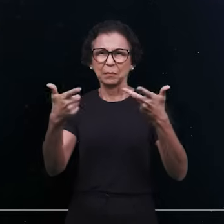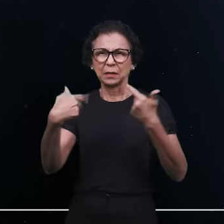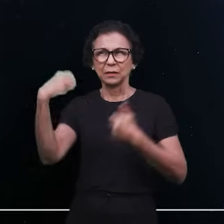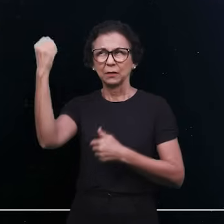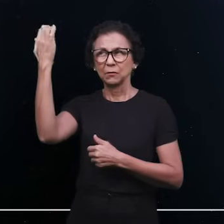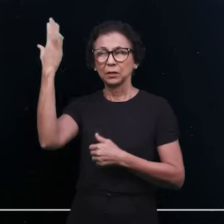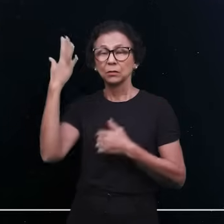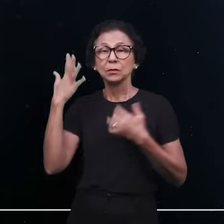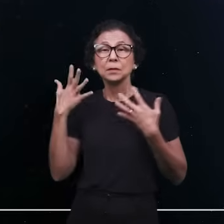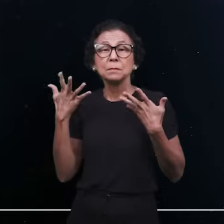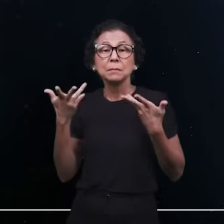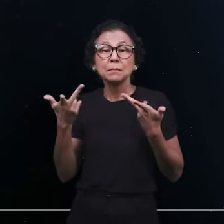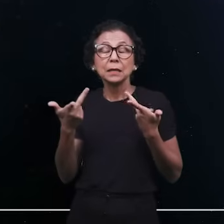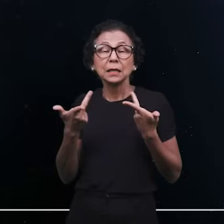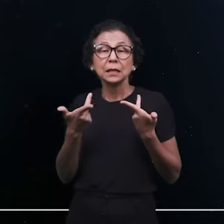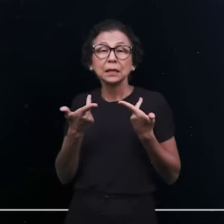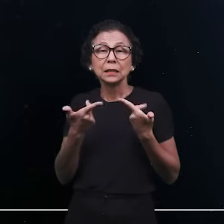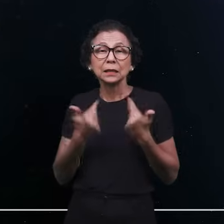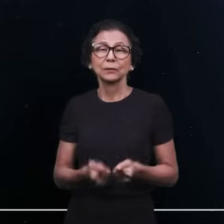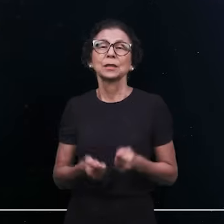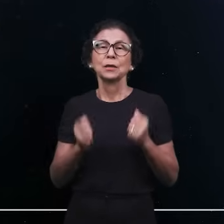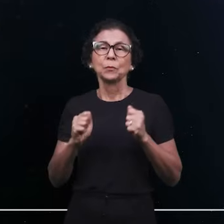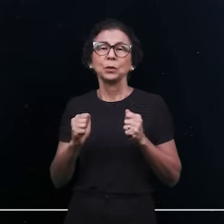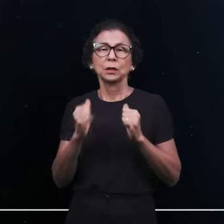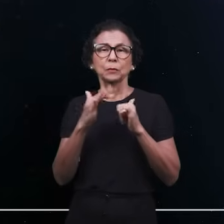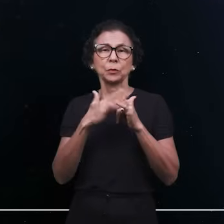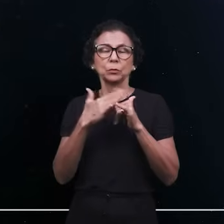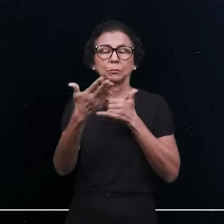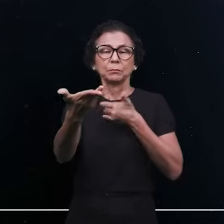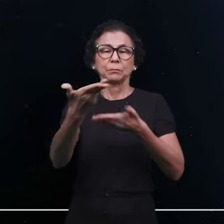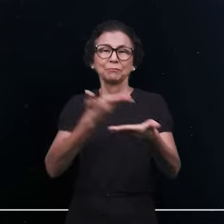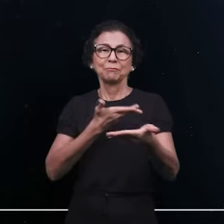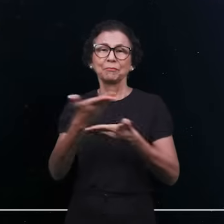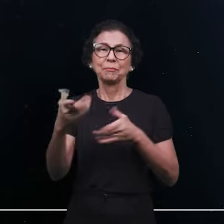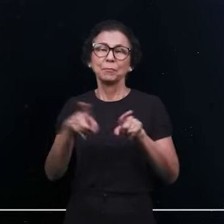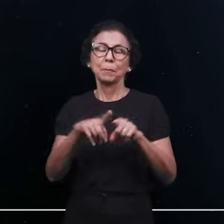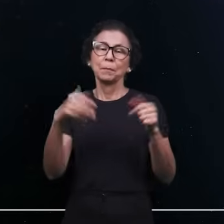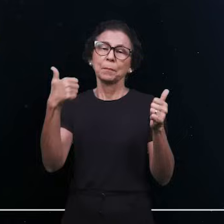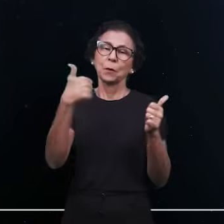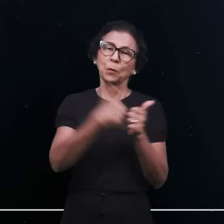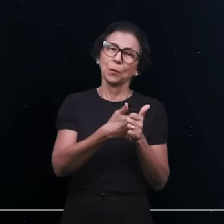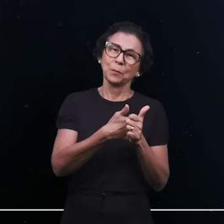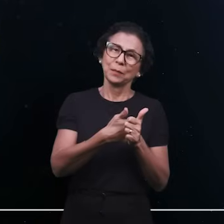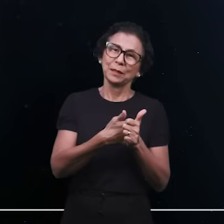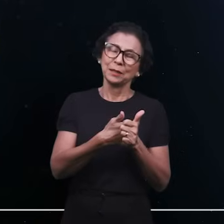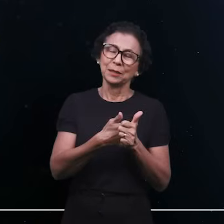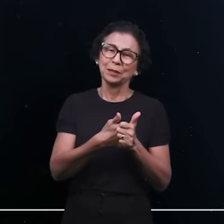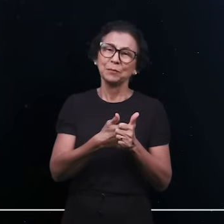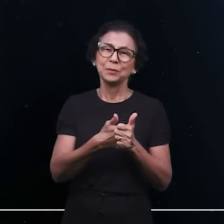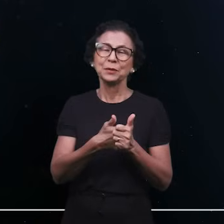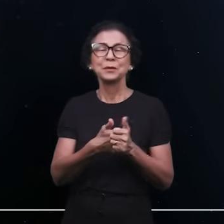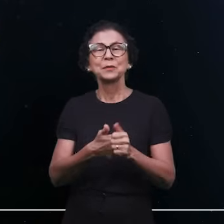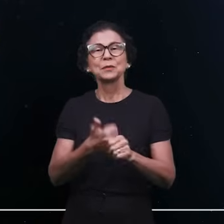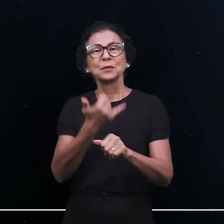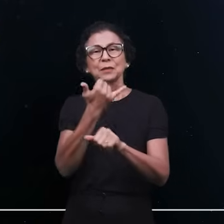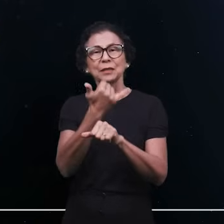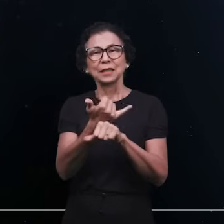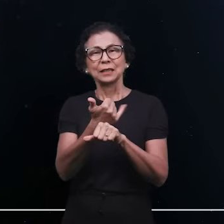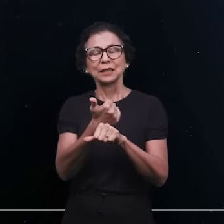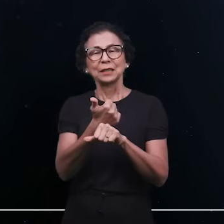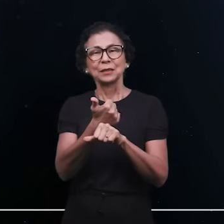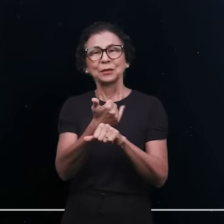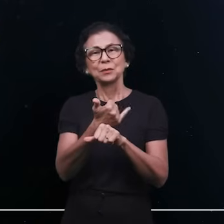podemos interagir pelo YouTube e ainda também acompanhamos a programação no canal 126